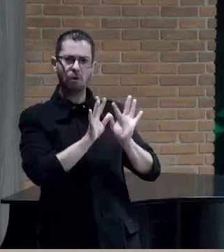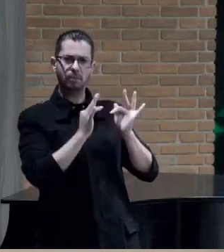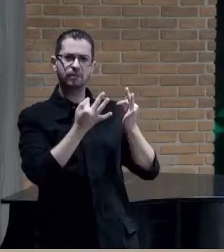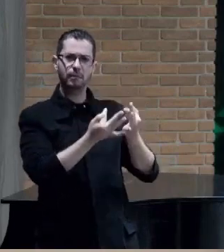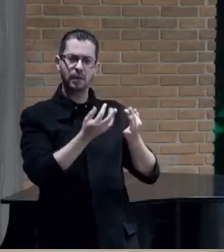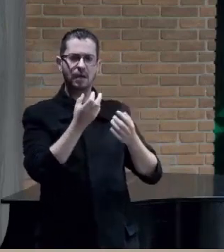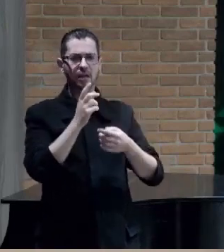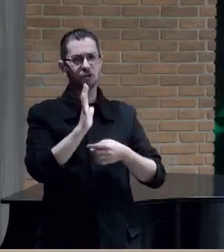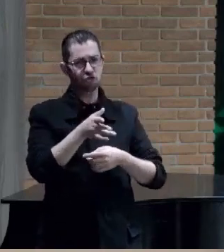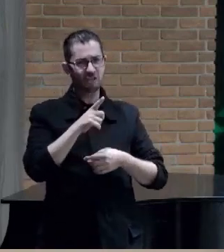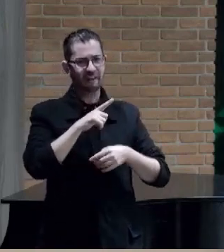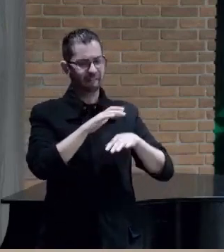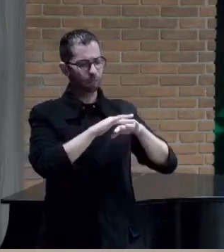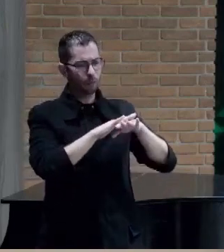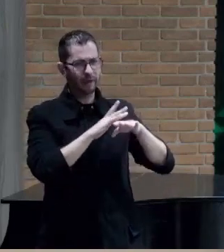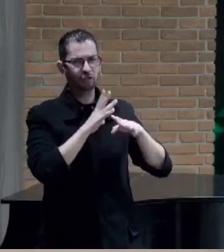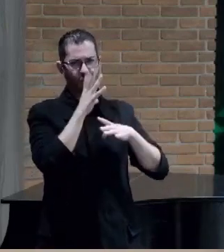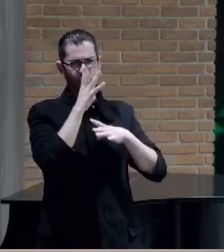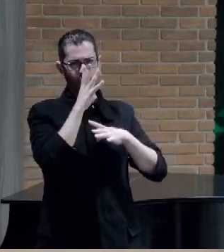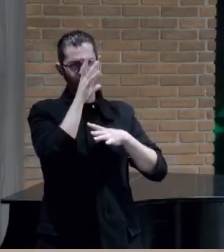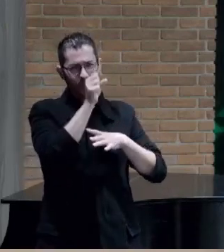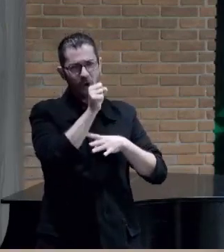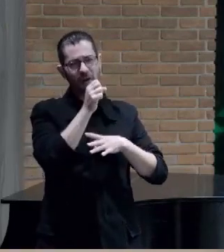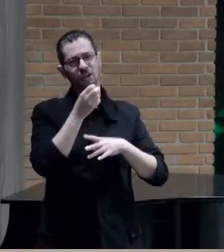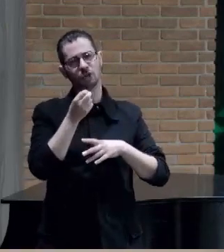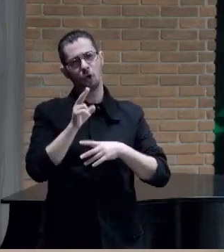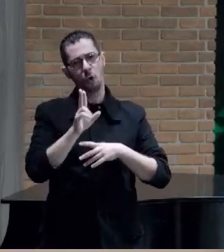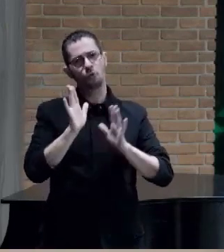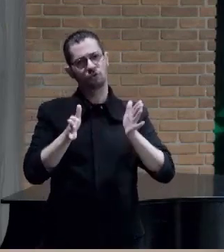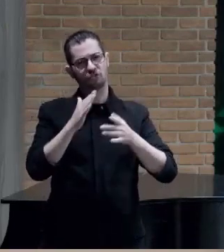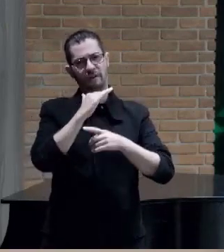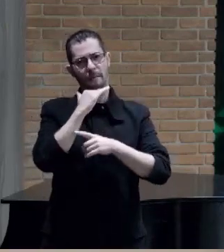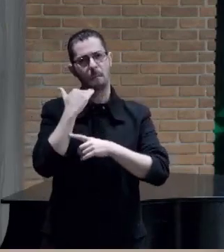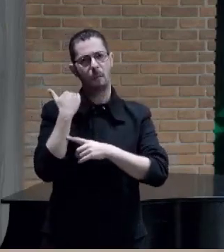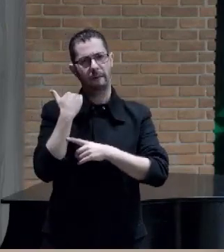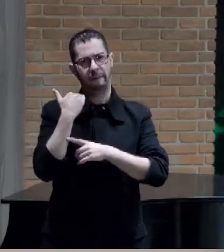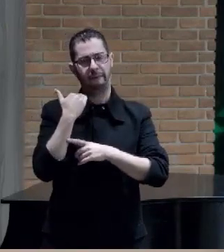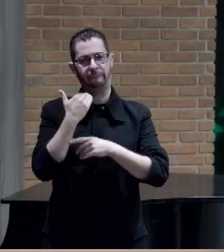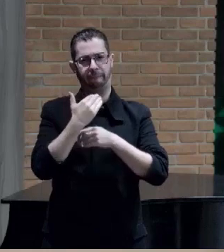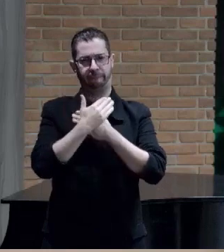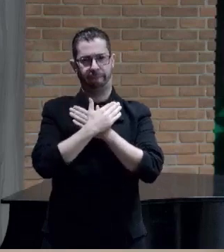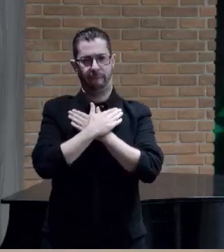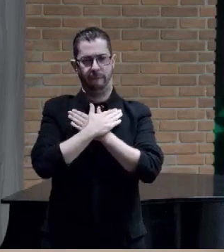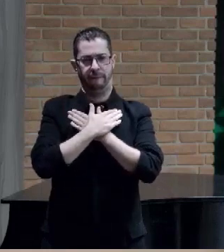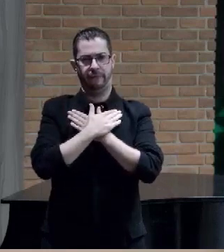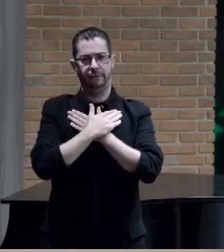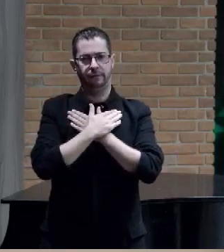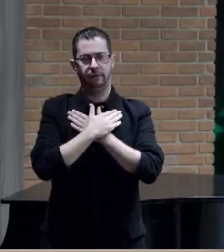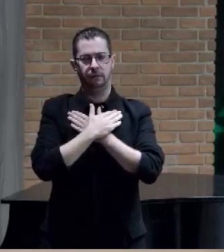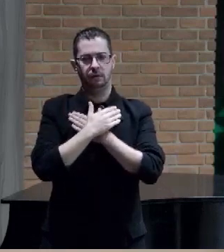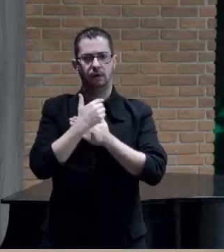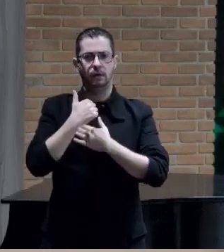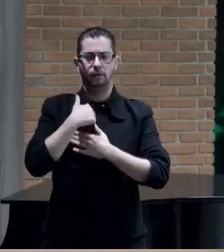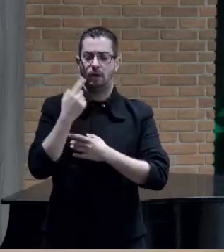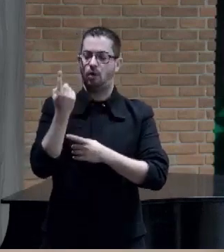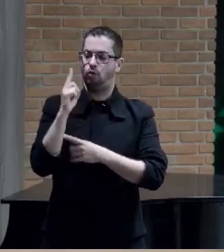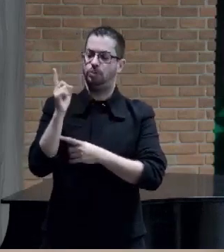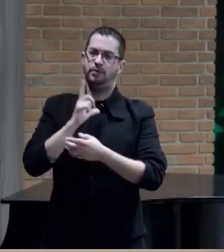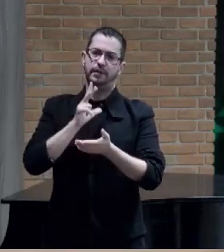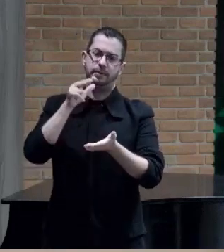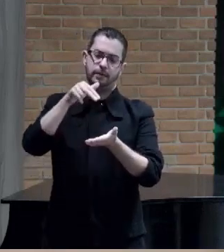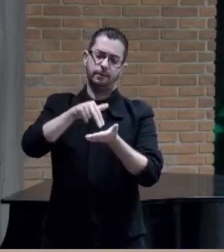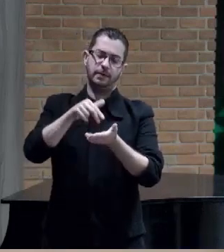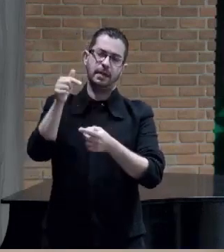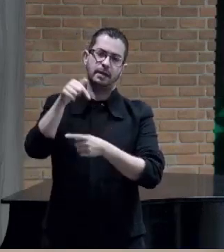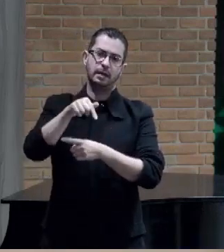ficou doente gravemente, ou até que faleceu, né? A última vez que eu estive aqui nesse púlpito foi no dia